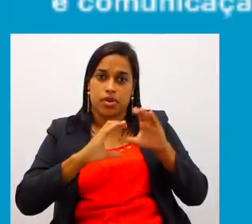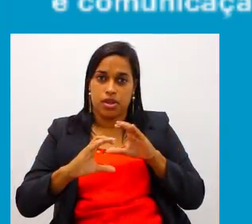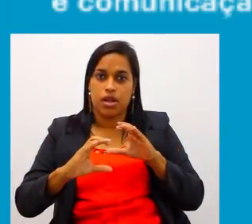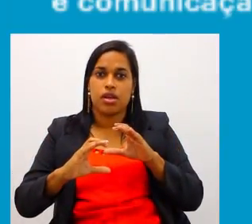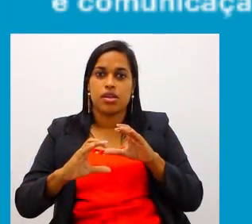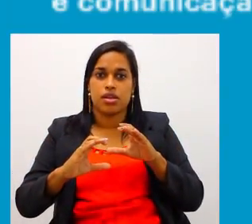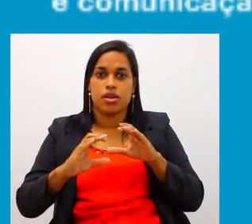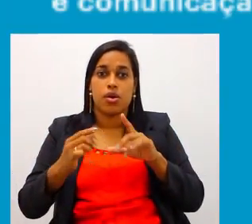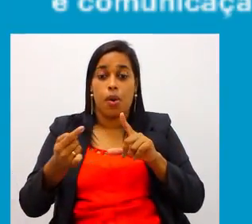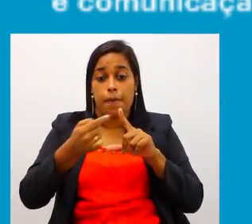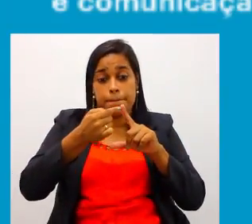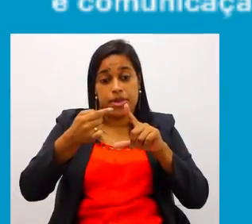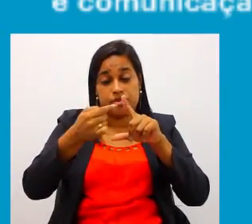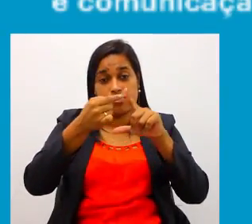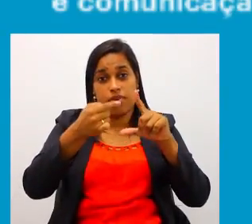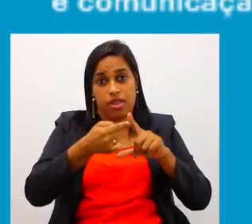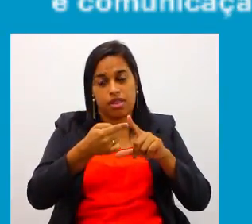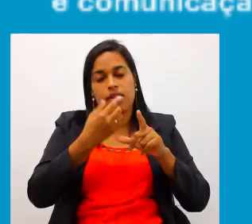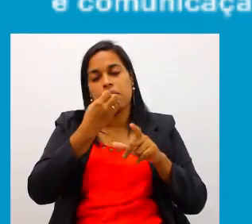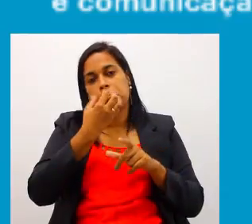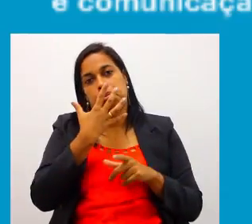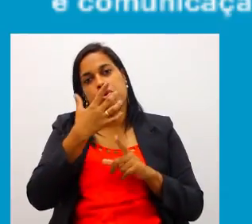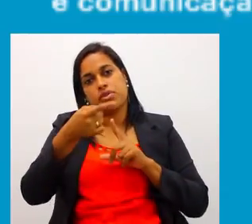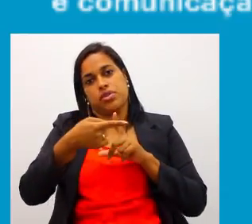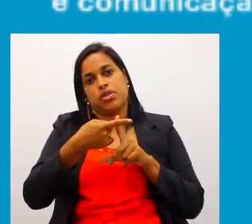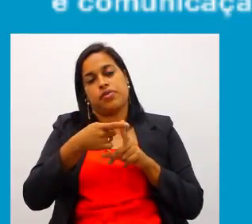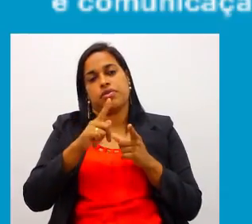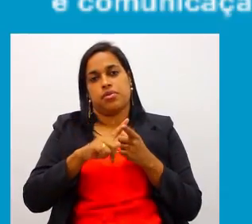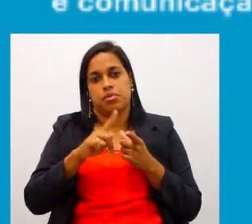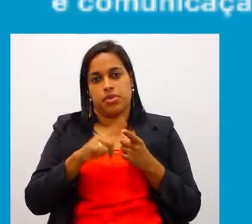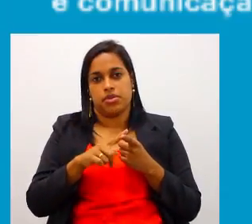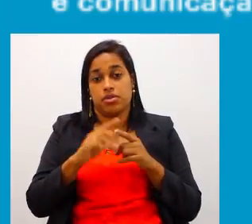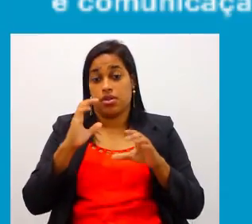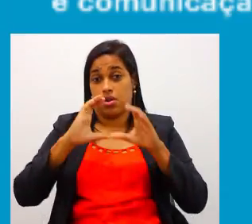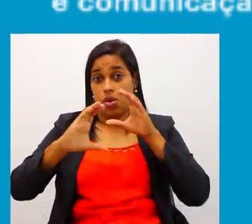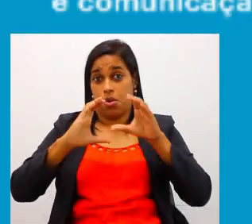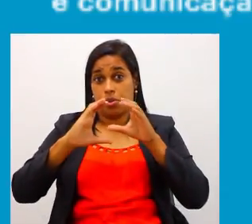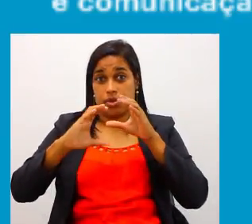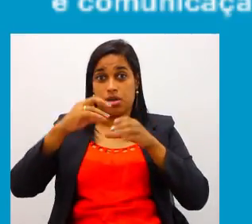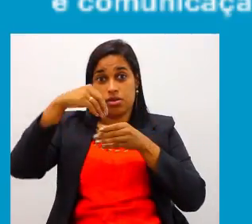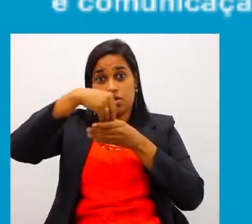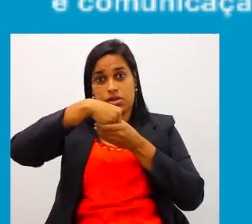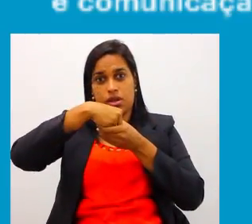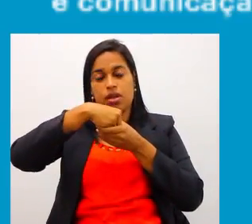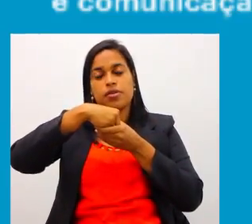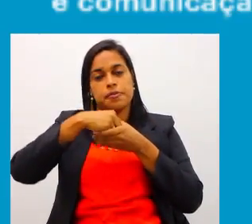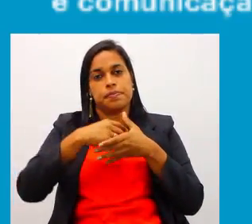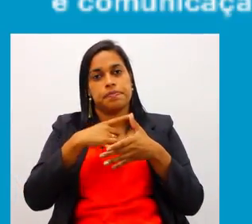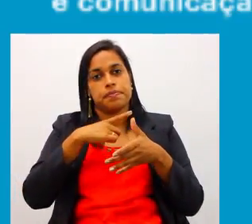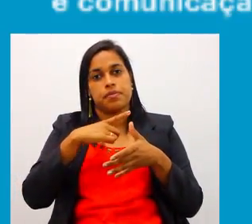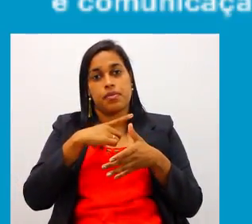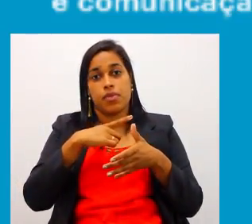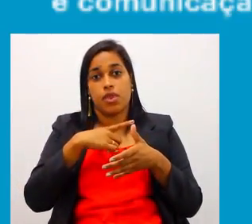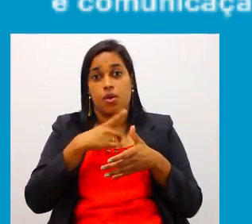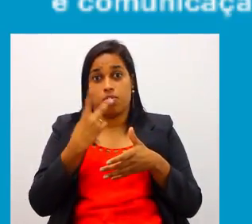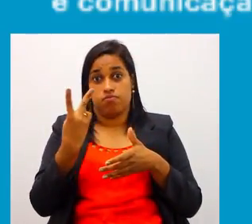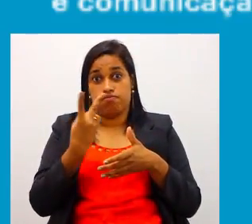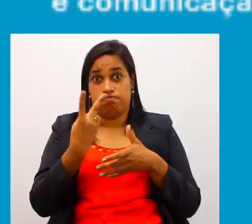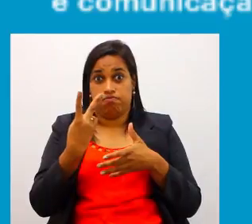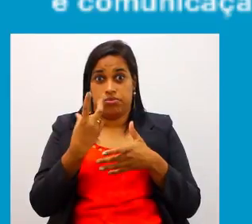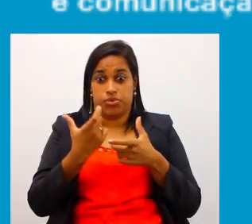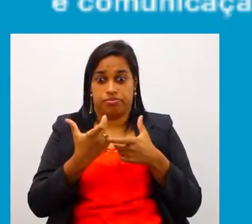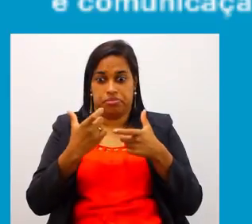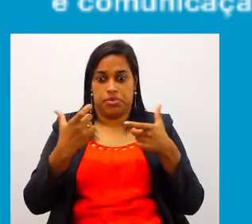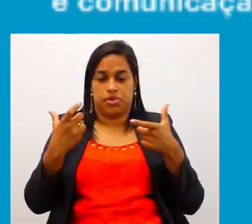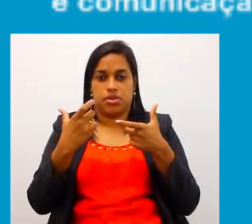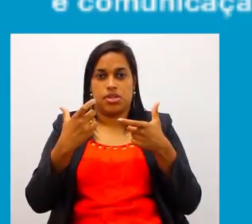e aí conseguem atingir os objetivos de maneira mais fácil. Na comunicação interna nós temos duas grandes